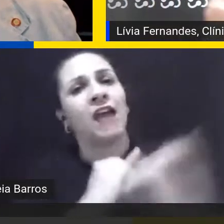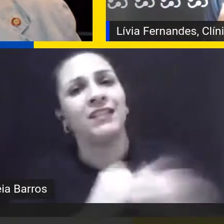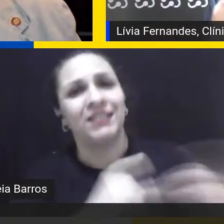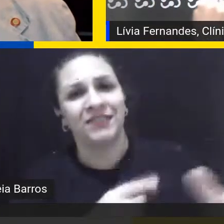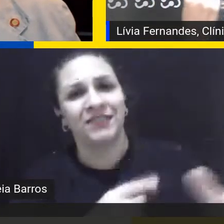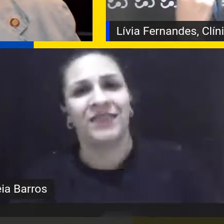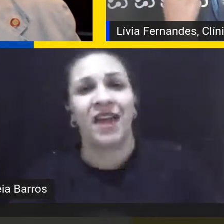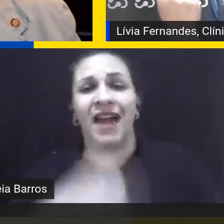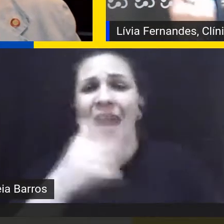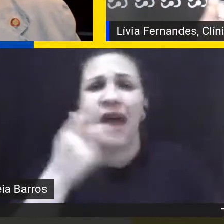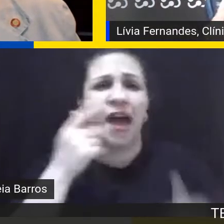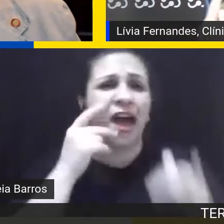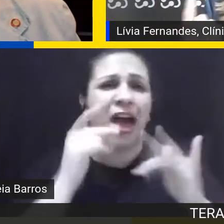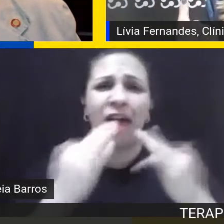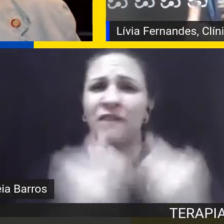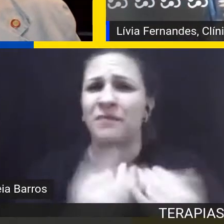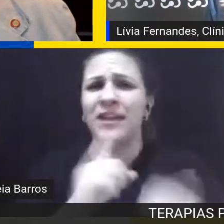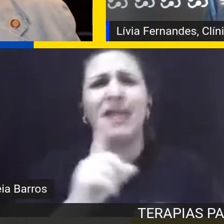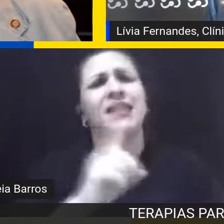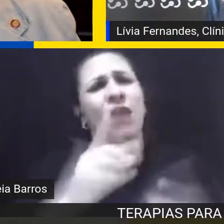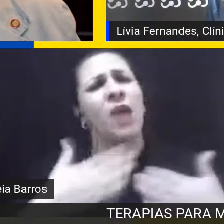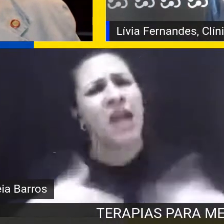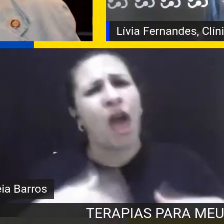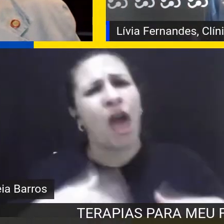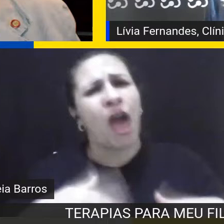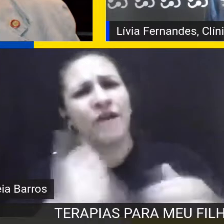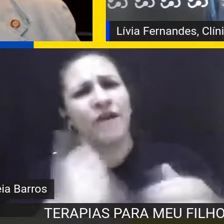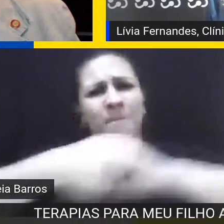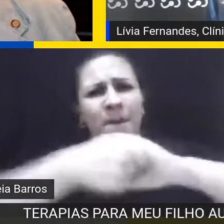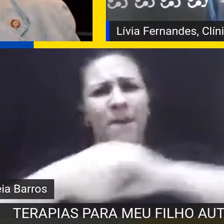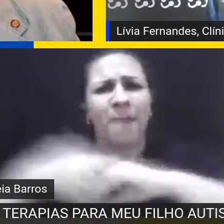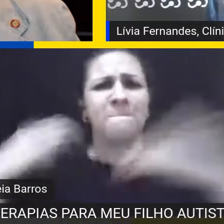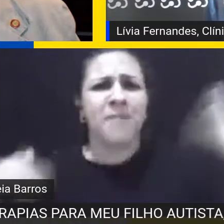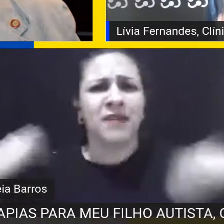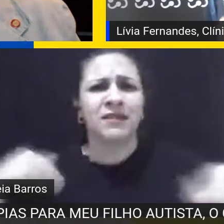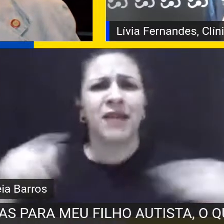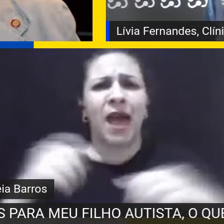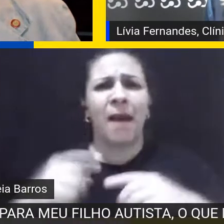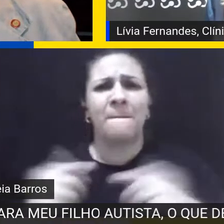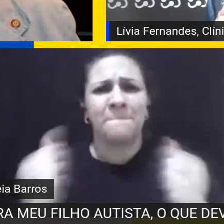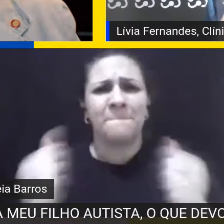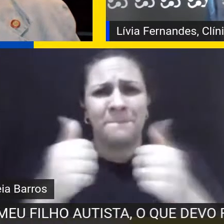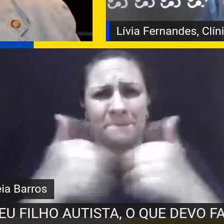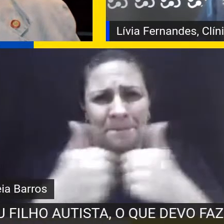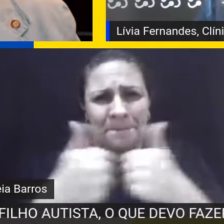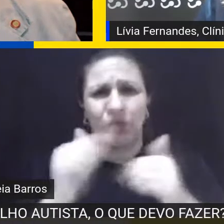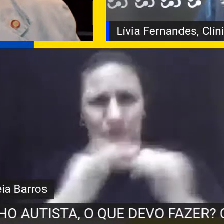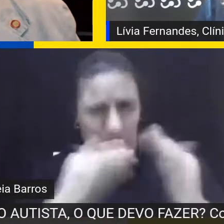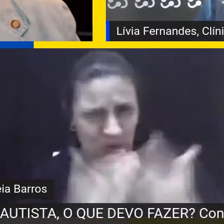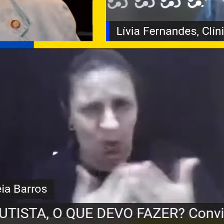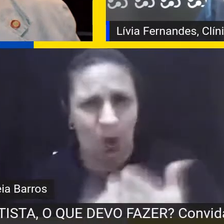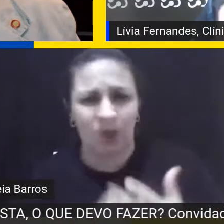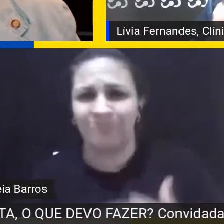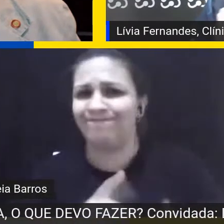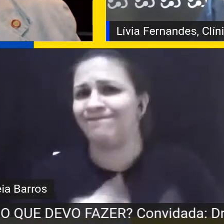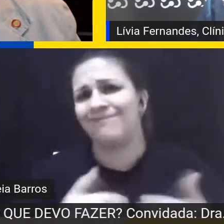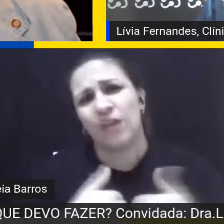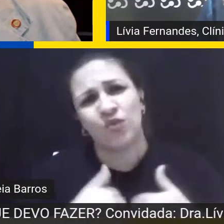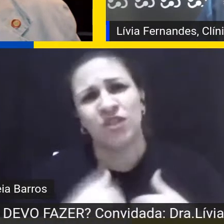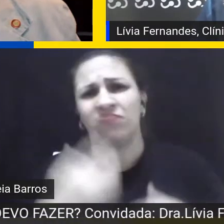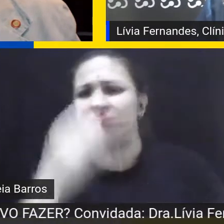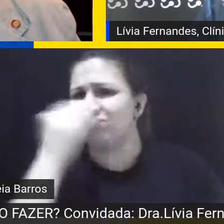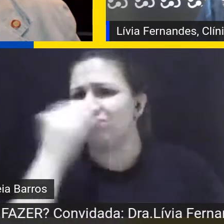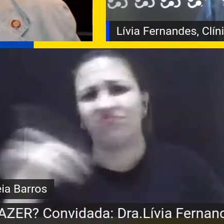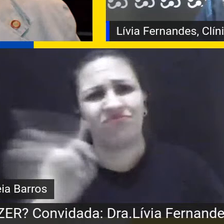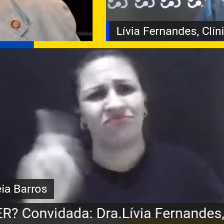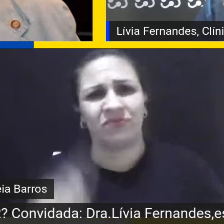na escola, na quadra da escola. Então, assim, um sufoco total. Aqui na clínica, eu esqueci de falar para vocês que só teve uma